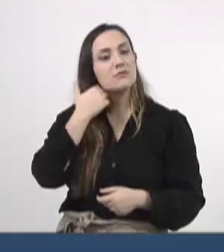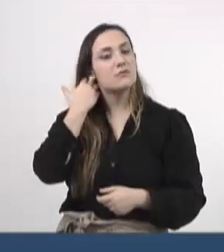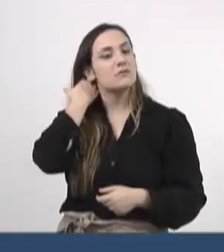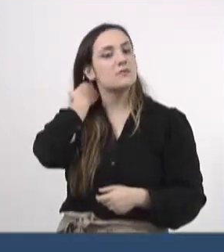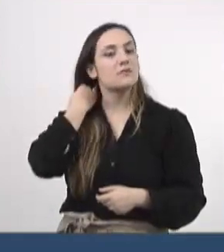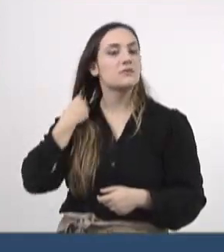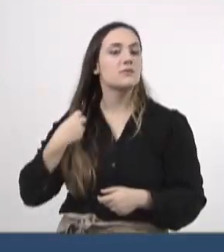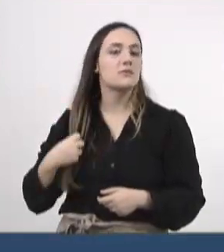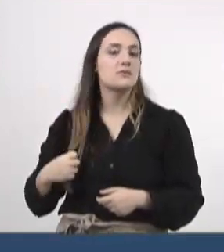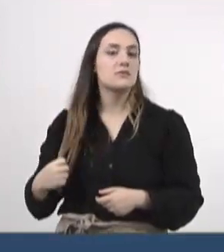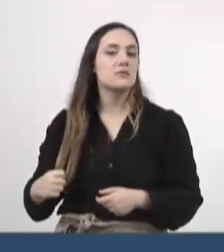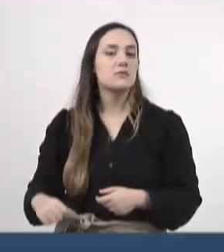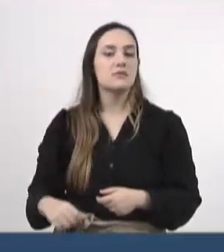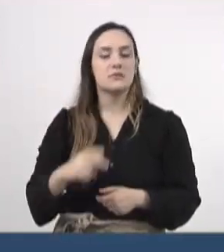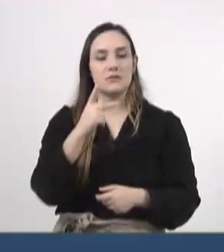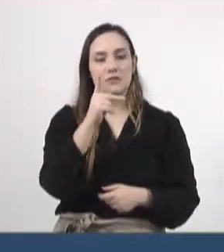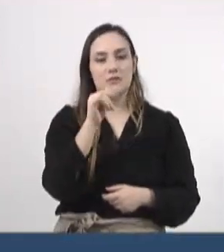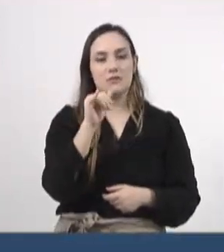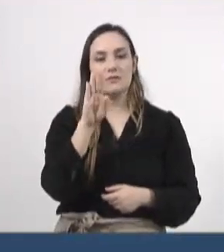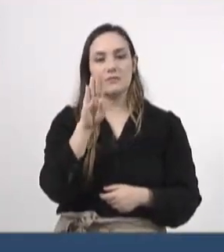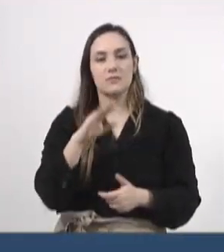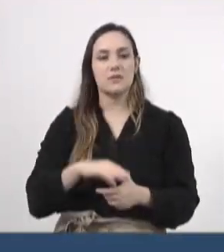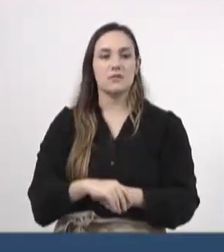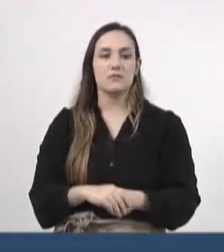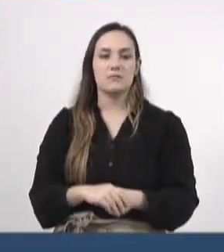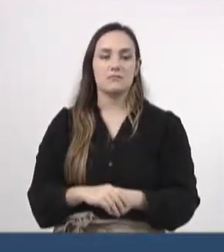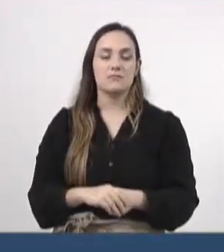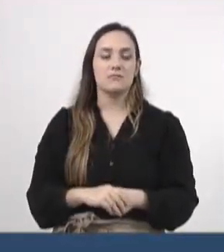o seu PIB em